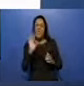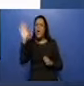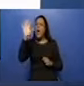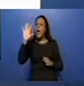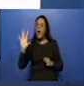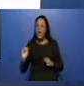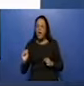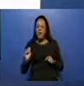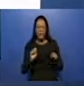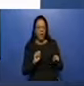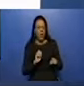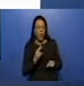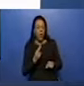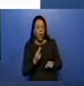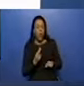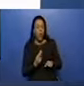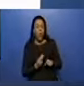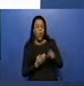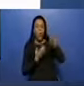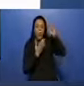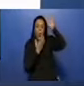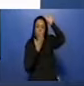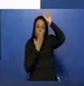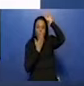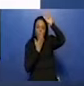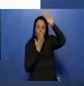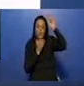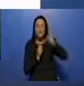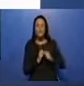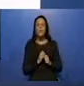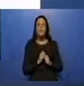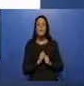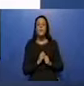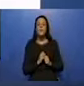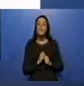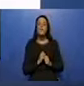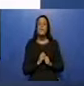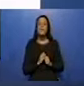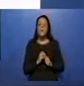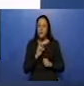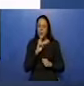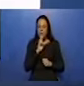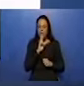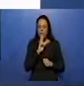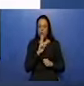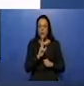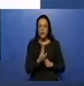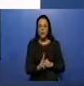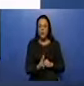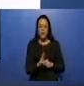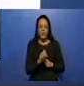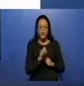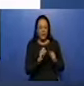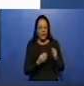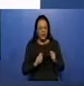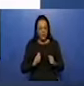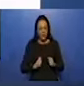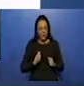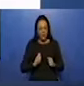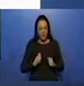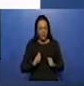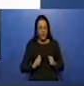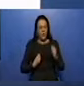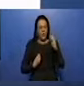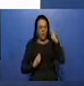será que eram indígenas? Nós temos aí como resposta que os habitantes dessa terra eram os indígenas. Então